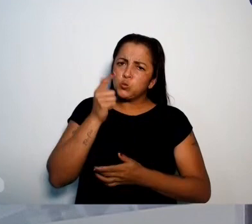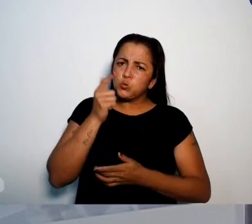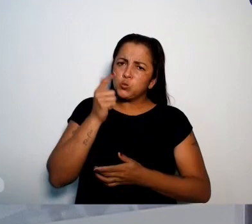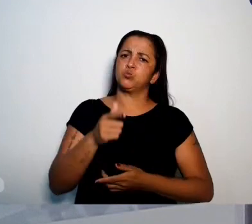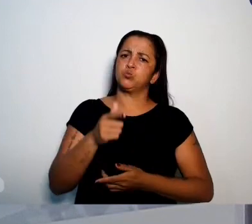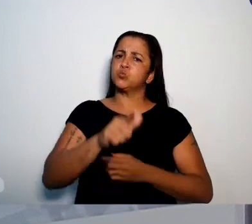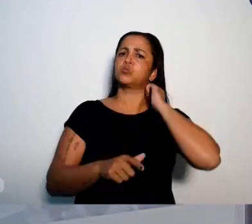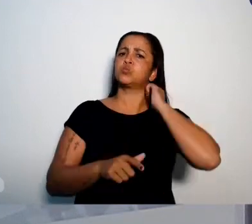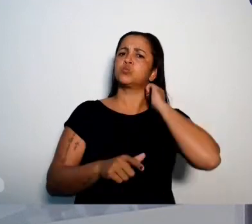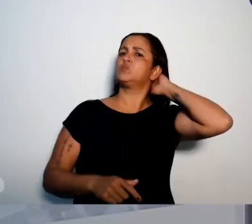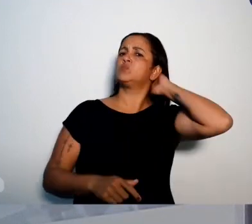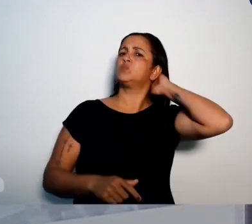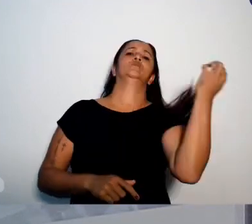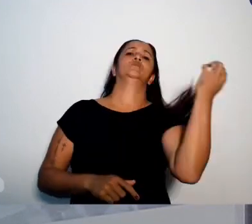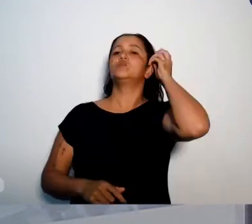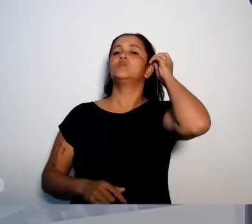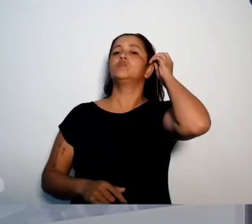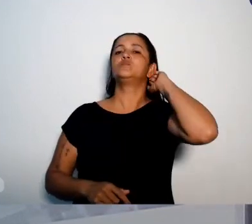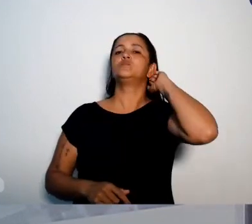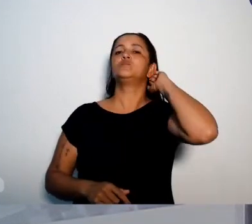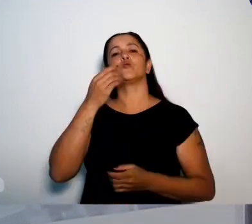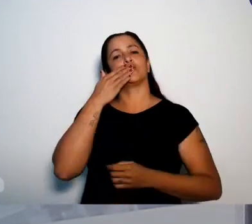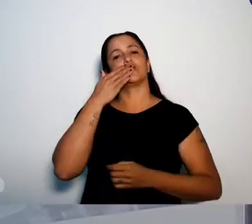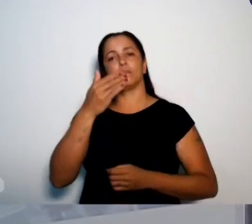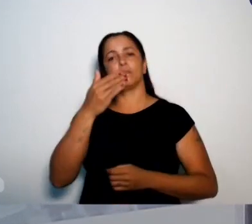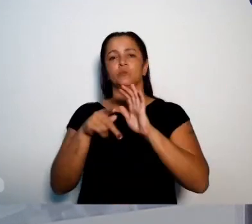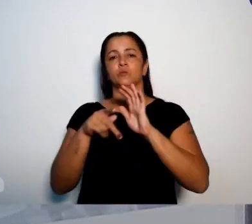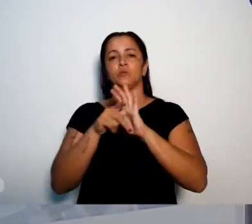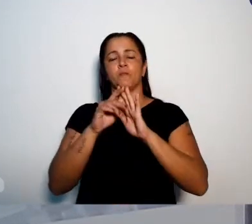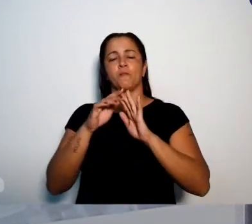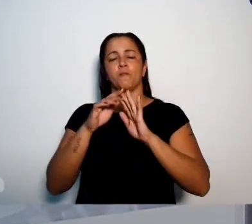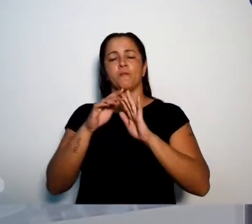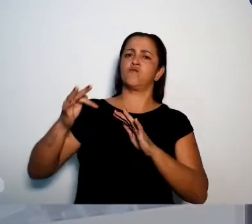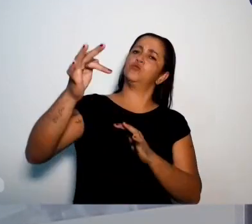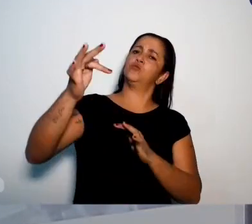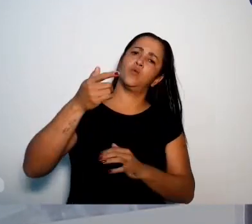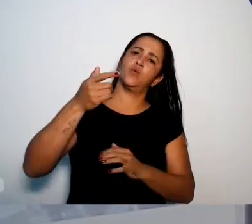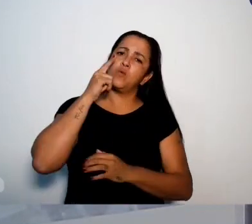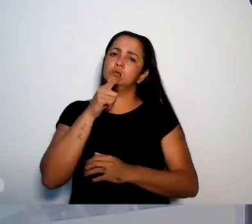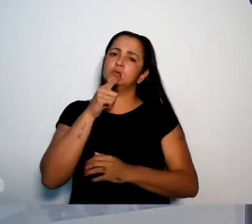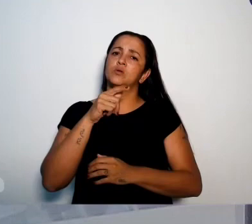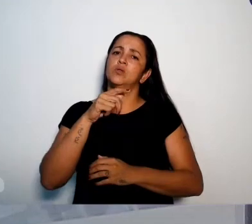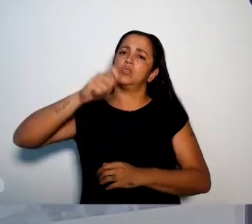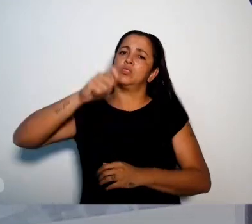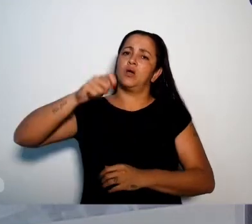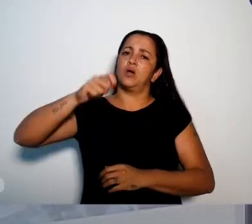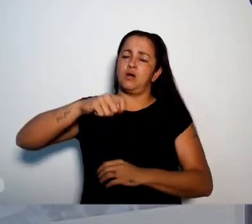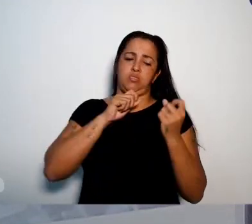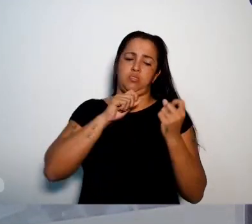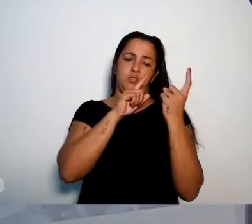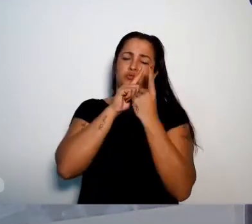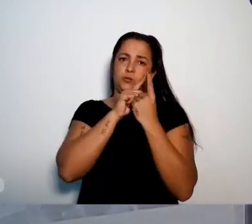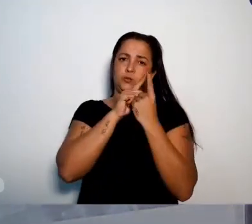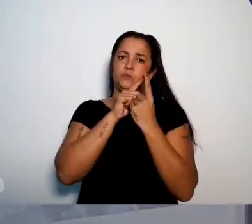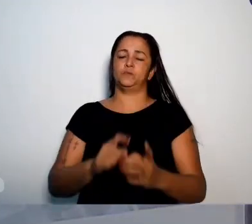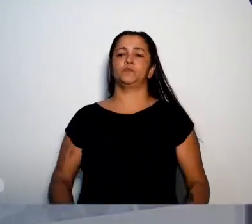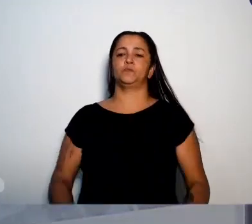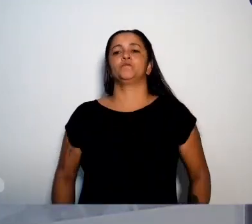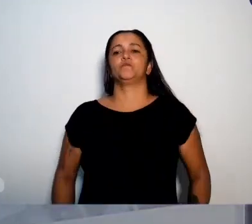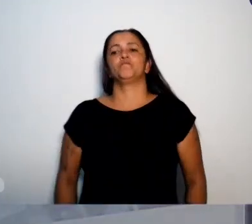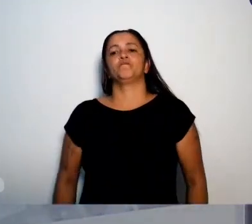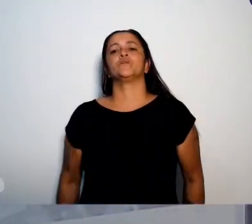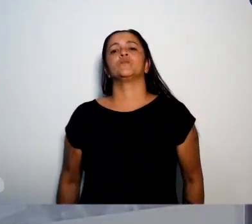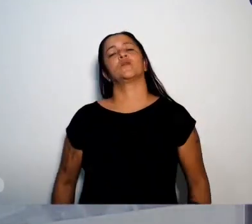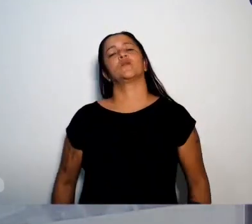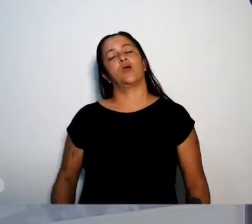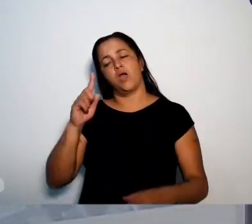os requerimentos para que no futuro aí possam ser atendidos, atendendo aí o pedido da nossa população.